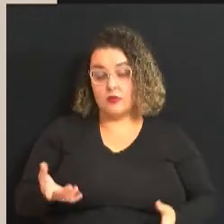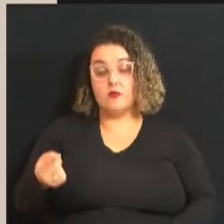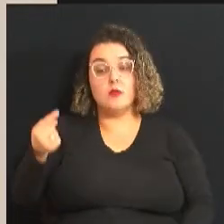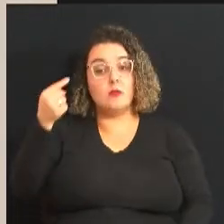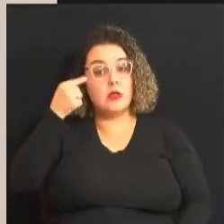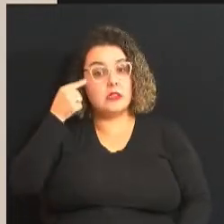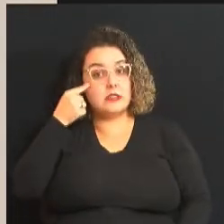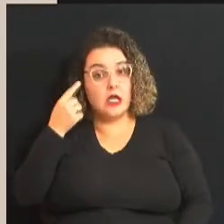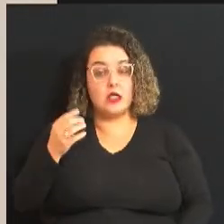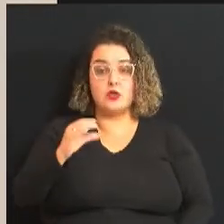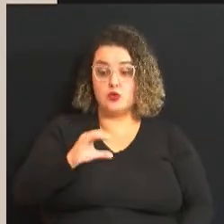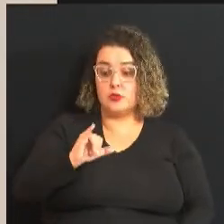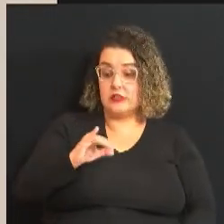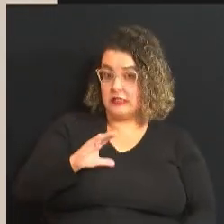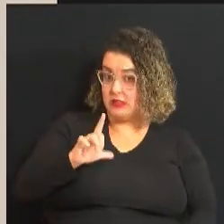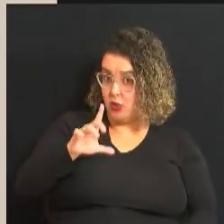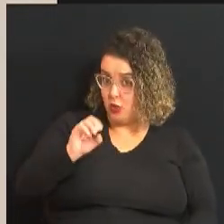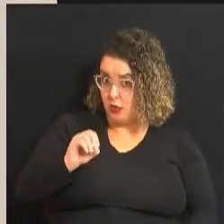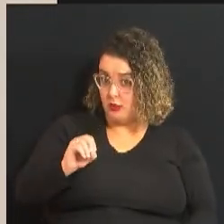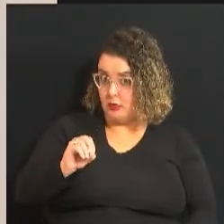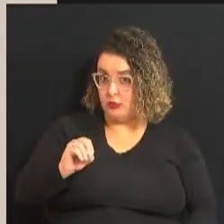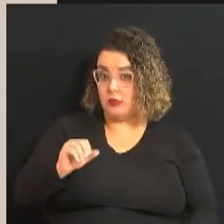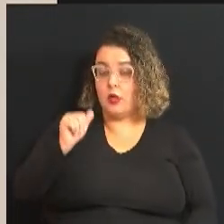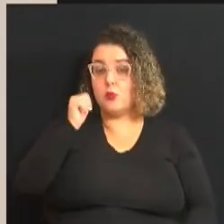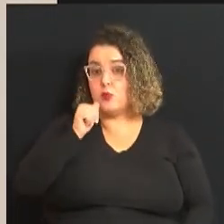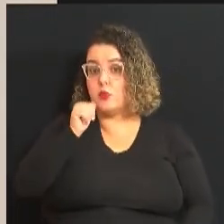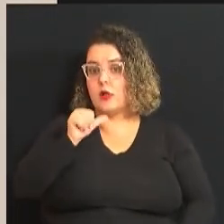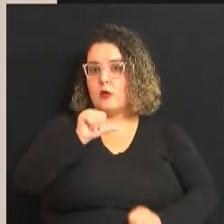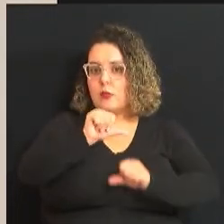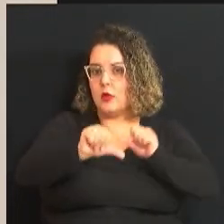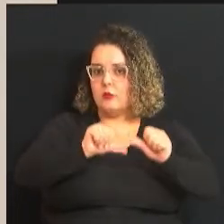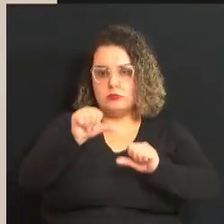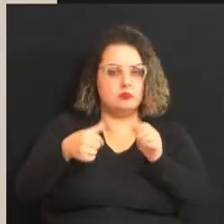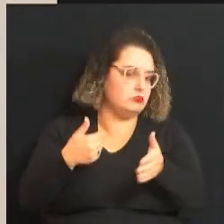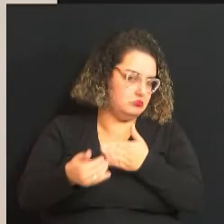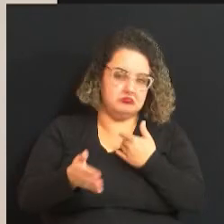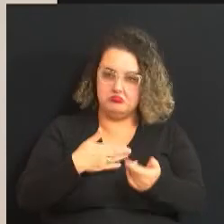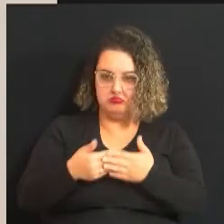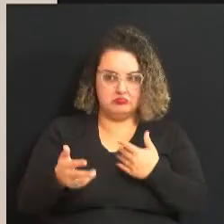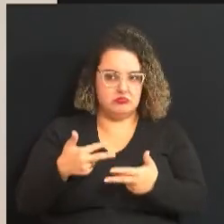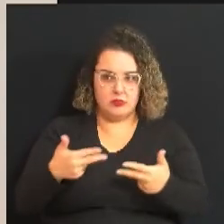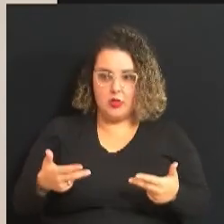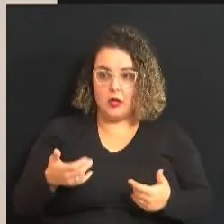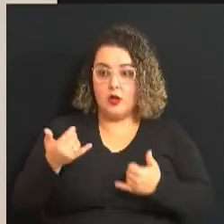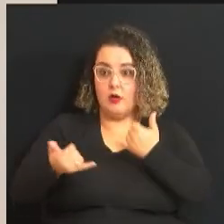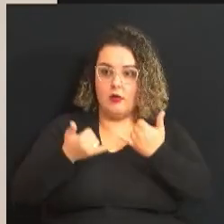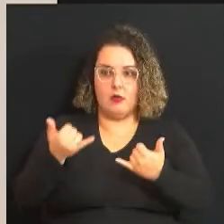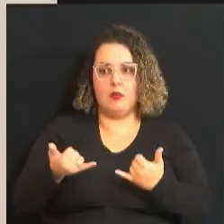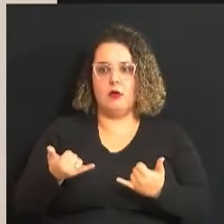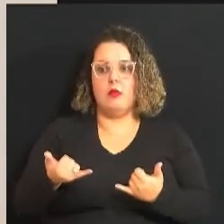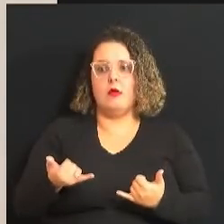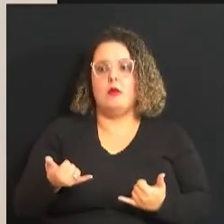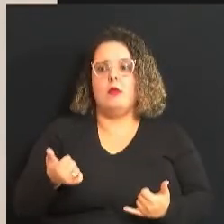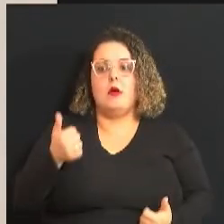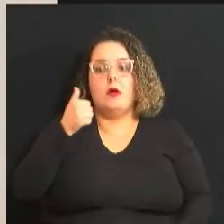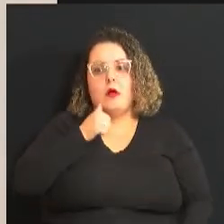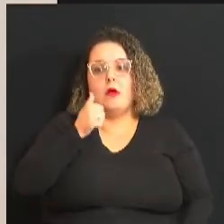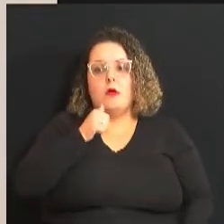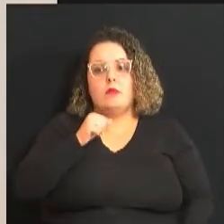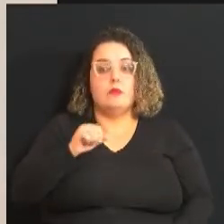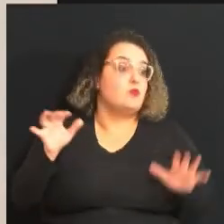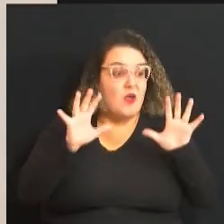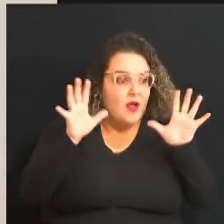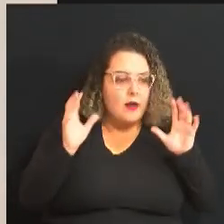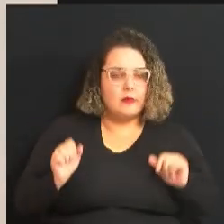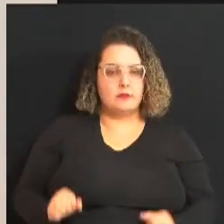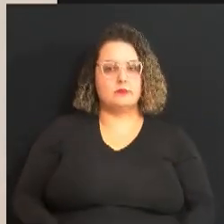mulher, ele muda por qualquer coisa. Eu brinco que mulher leva um susto ovulantes do dia,